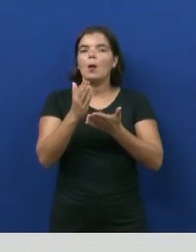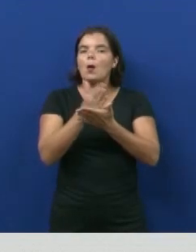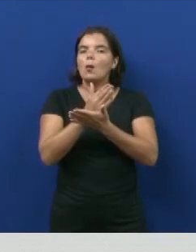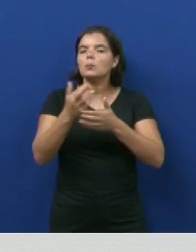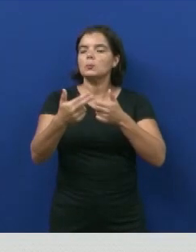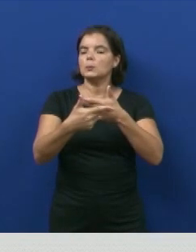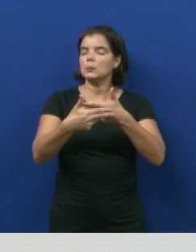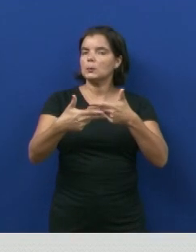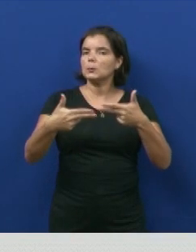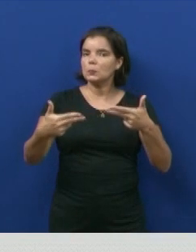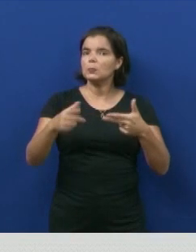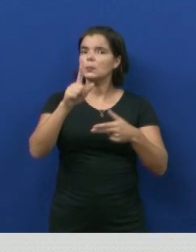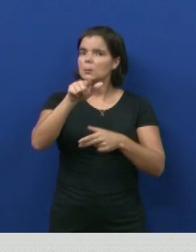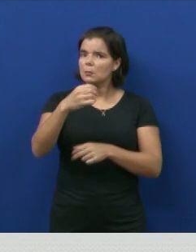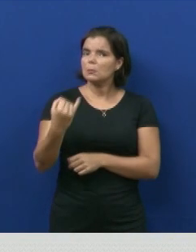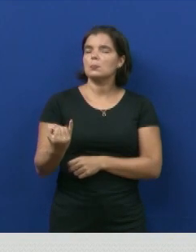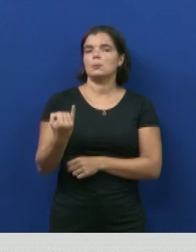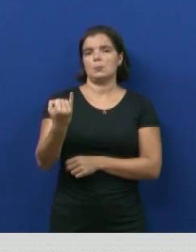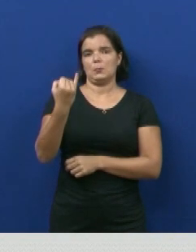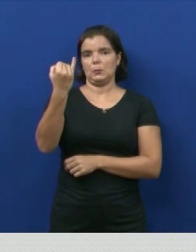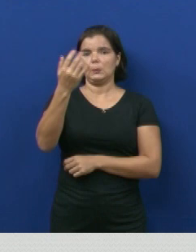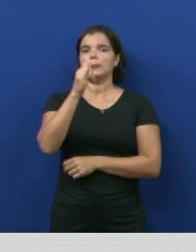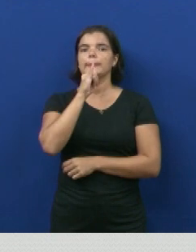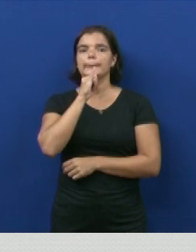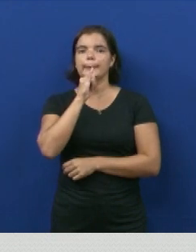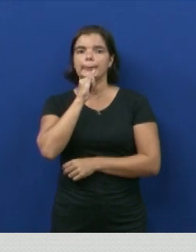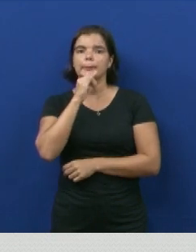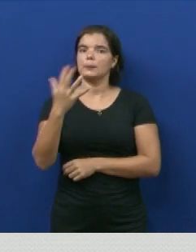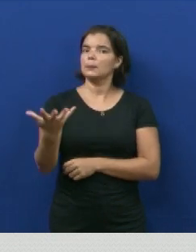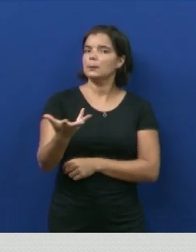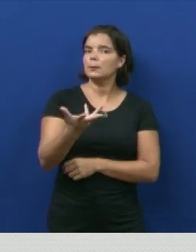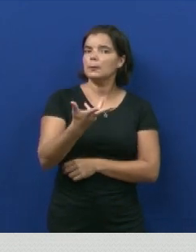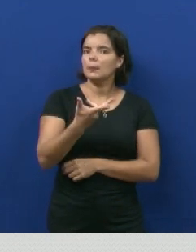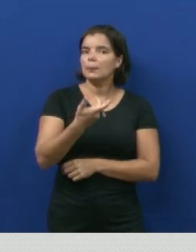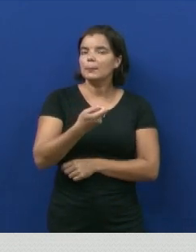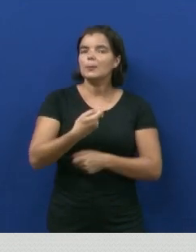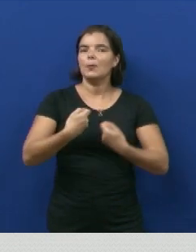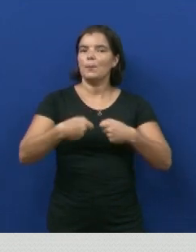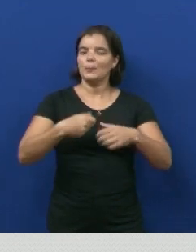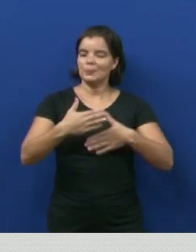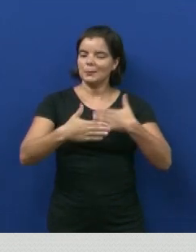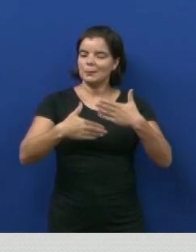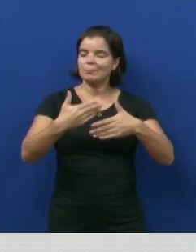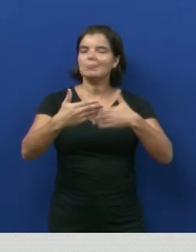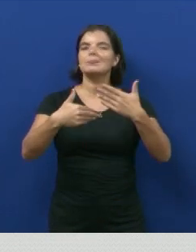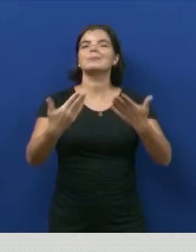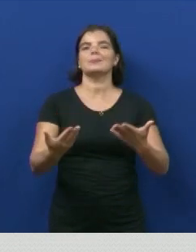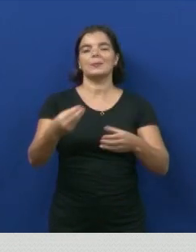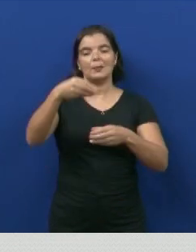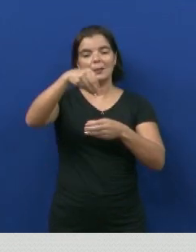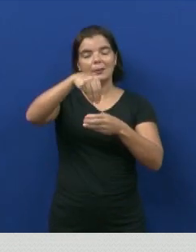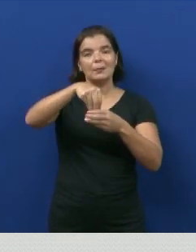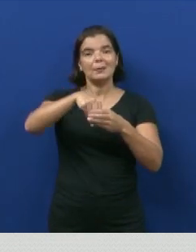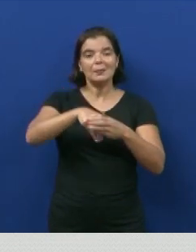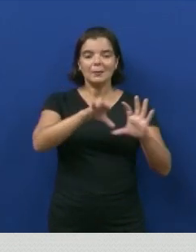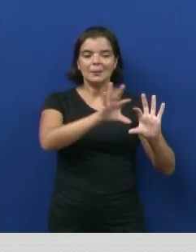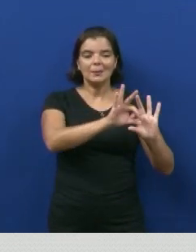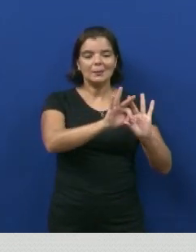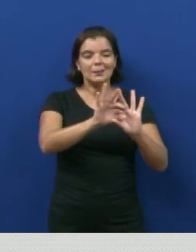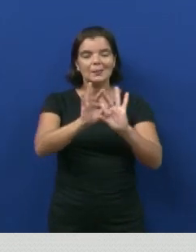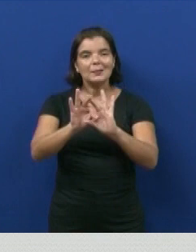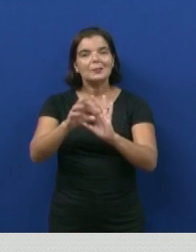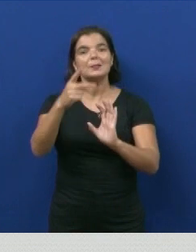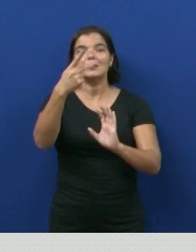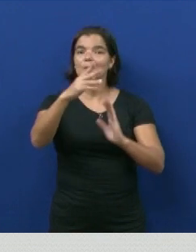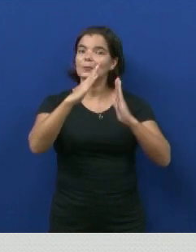algumas coisas que são importantes, como habilidades que precisam ser desenvolvidas dentro desse contexto da